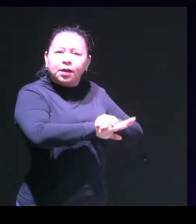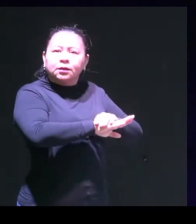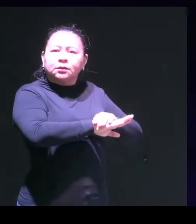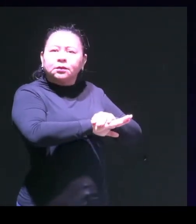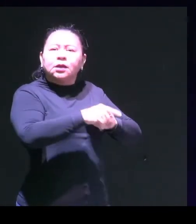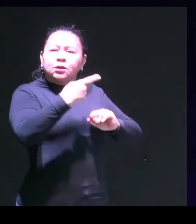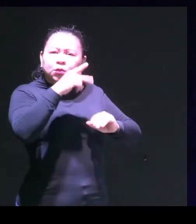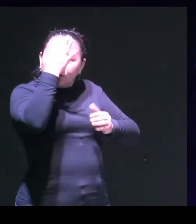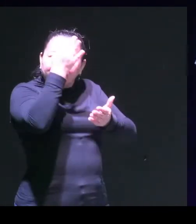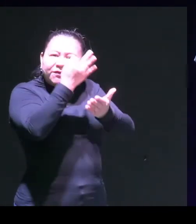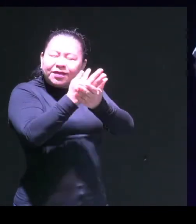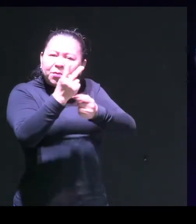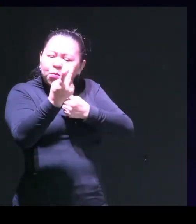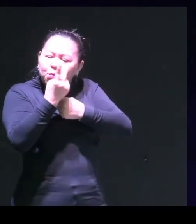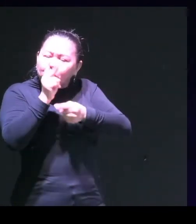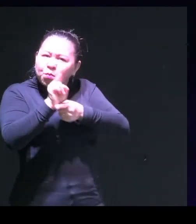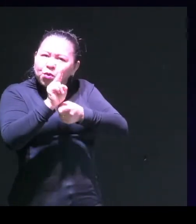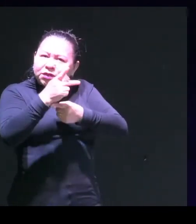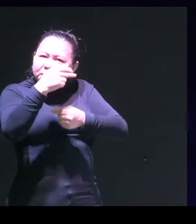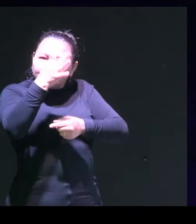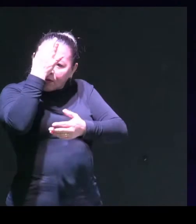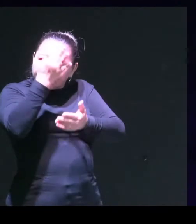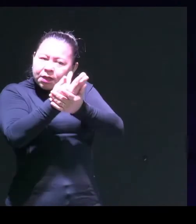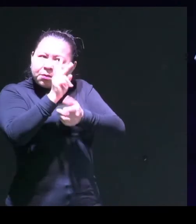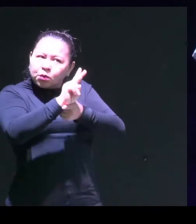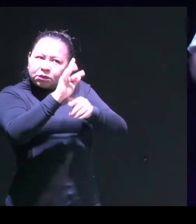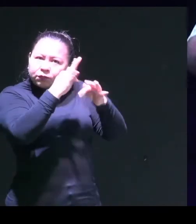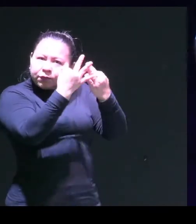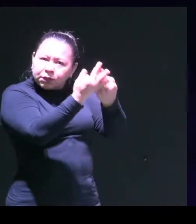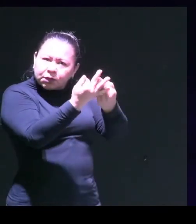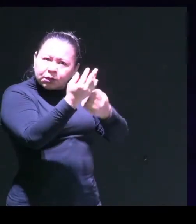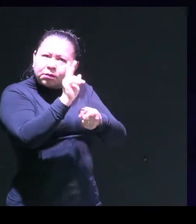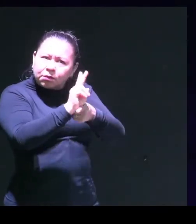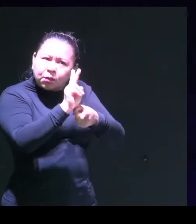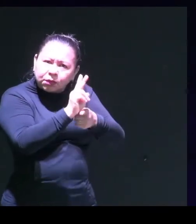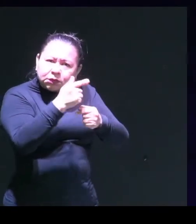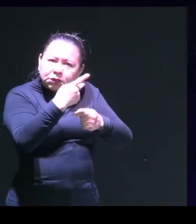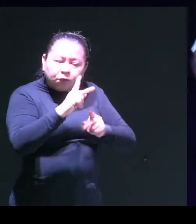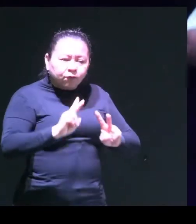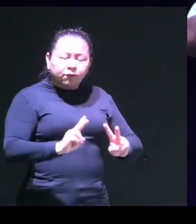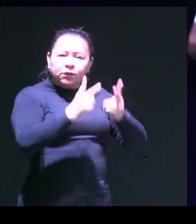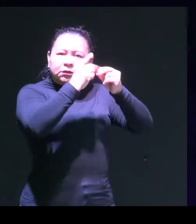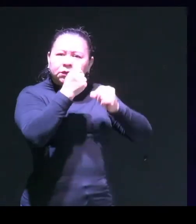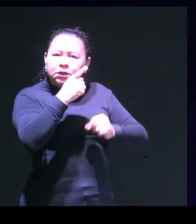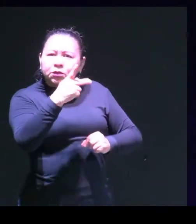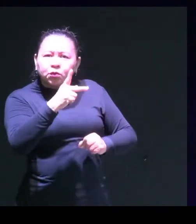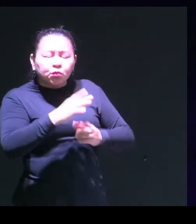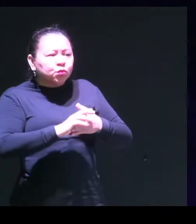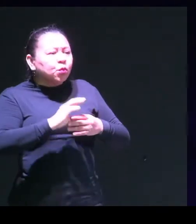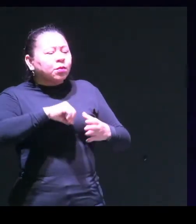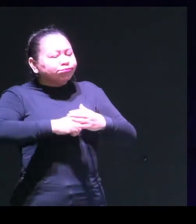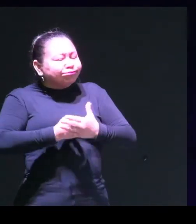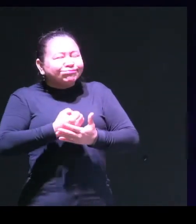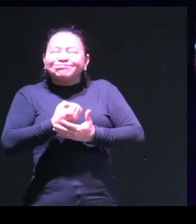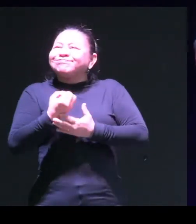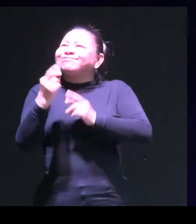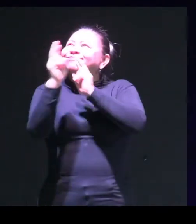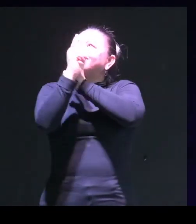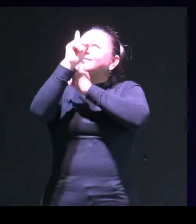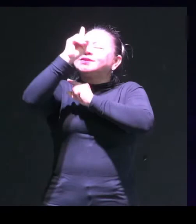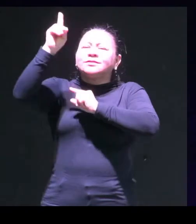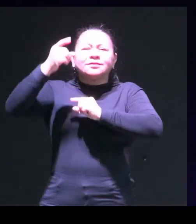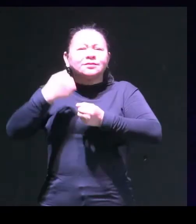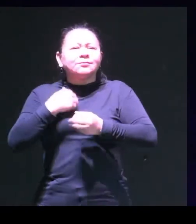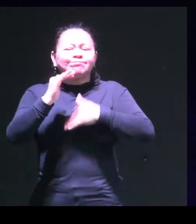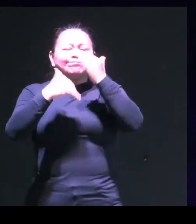Guarde a sua fé, guarde a sua família, guarde os valores, guarde a sua relação com Deus,